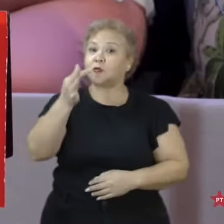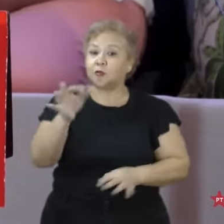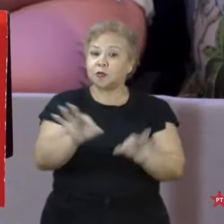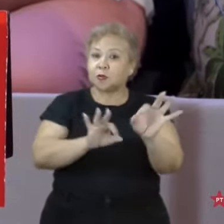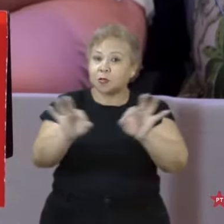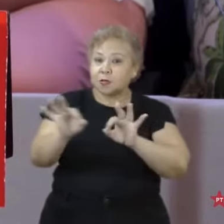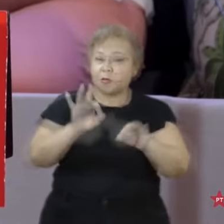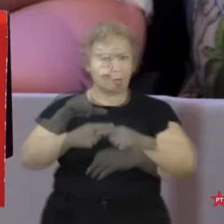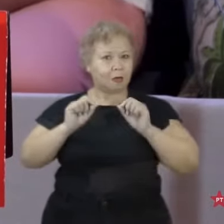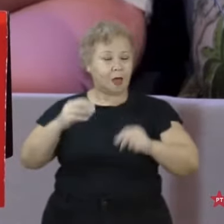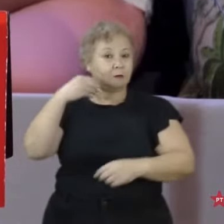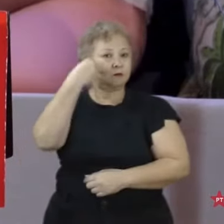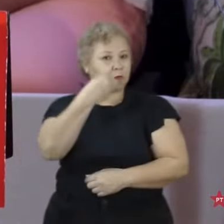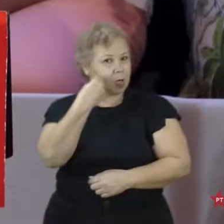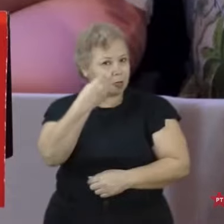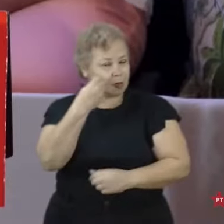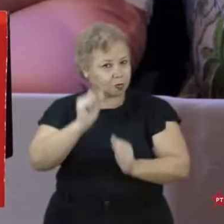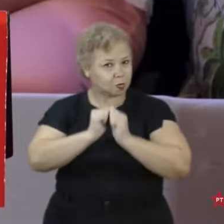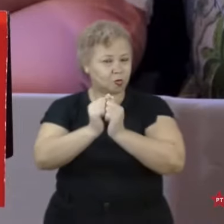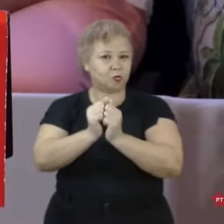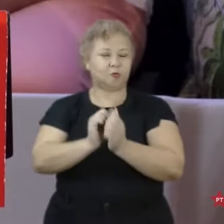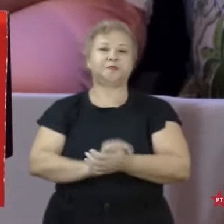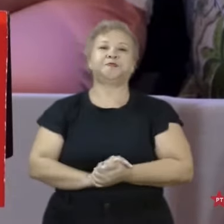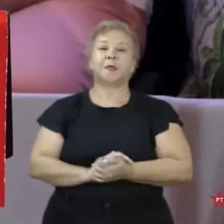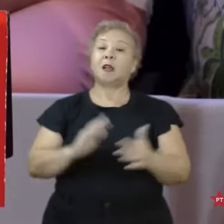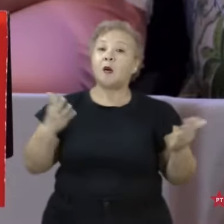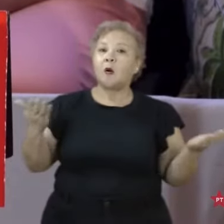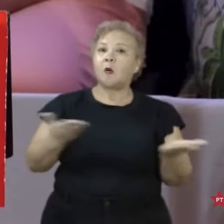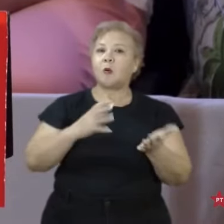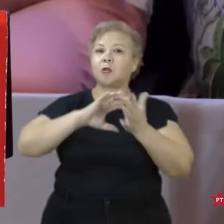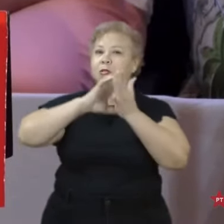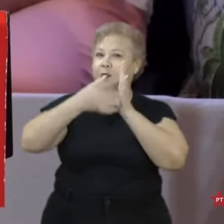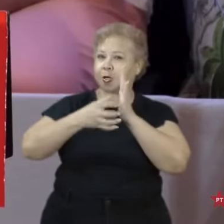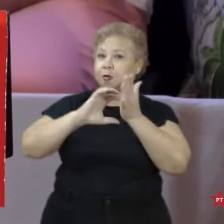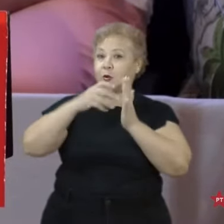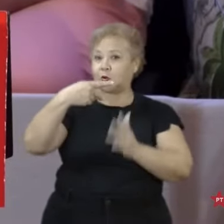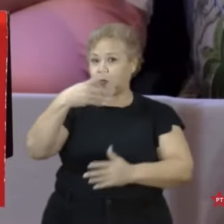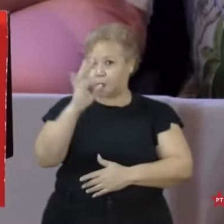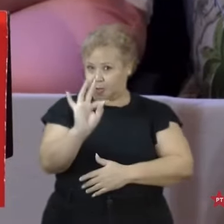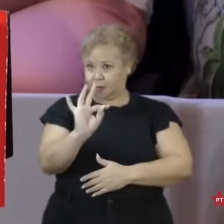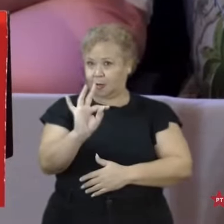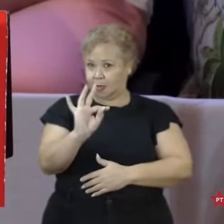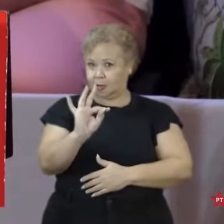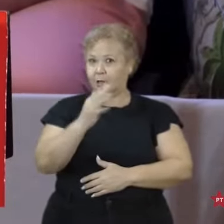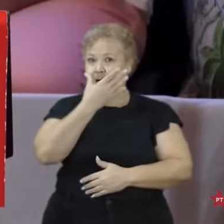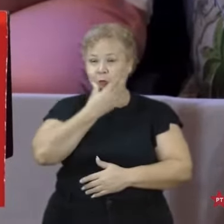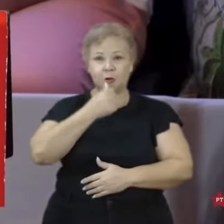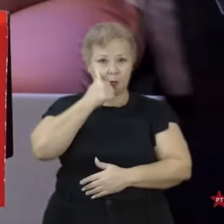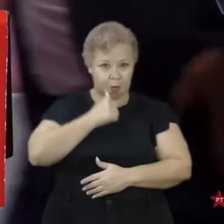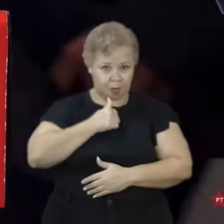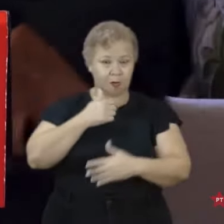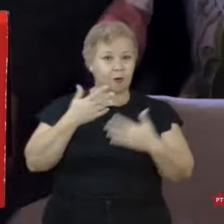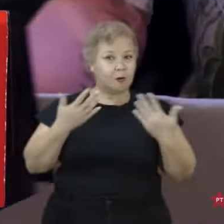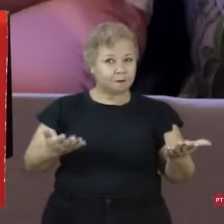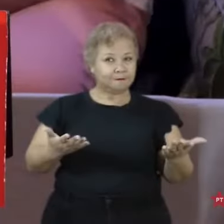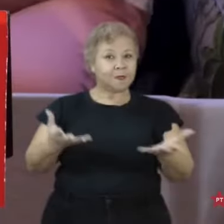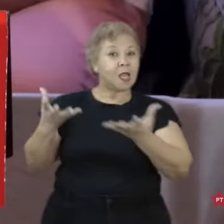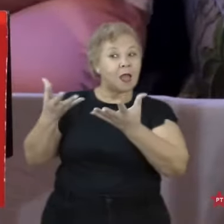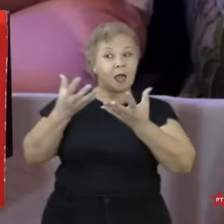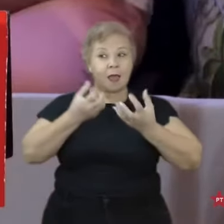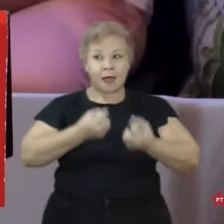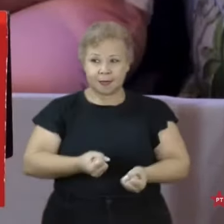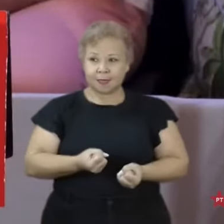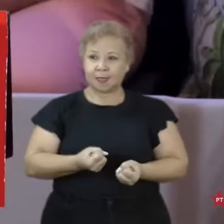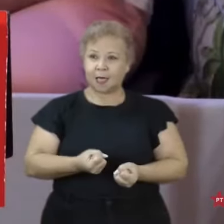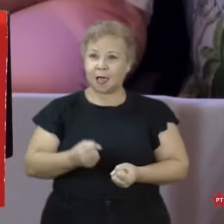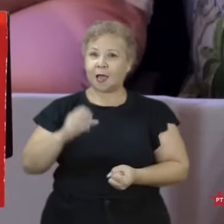nós temos que fazer e hoje esse partido partido dos trabalhadores e das trabalhadoras recebe a